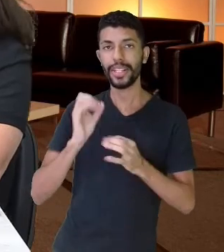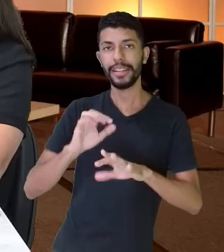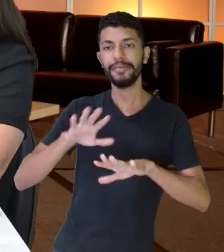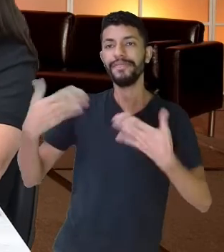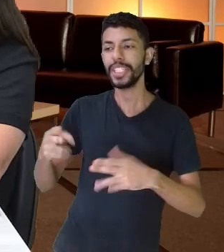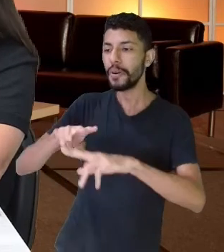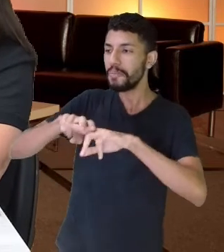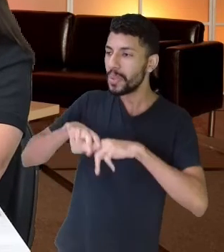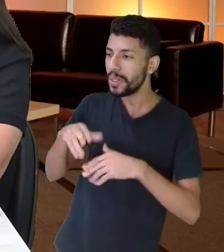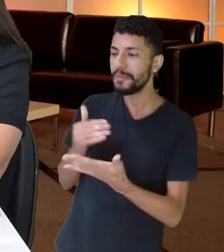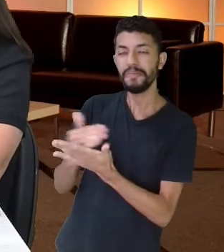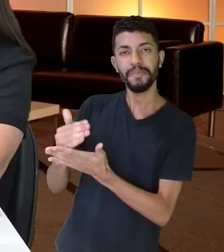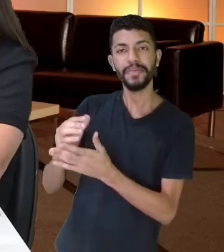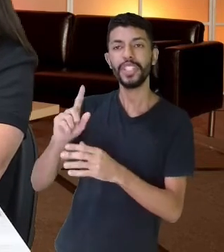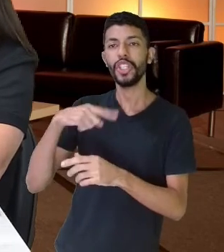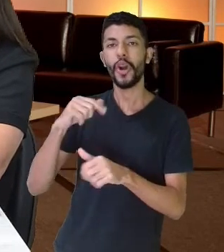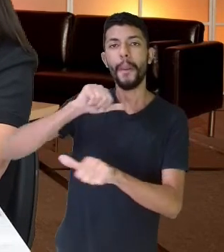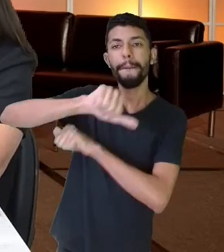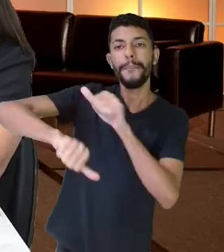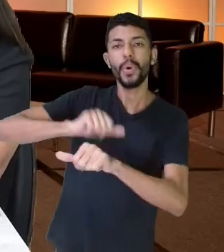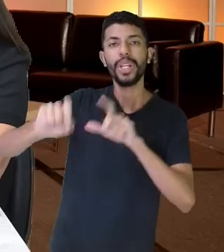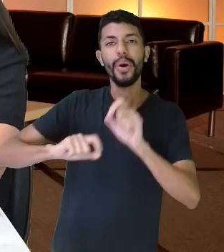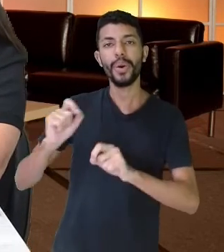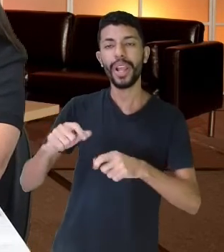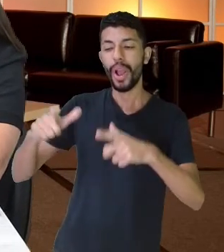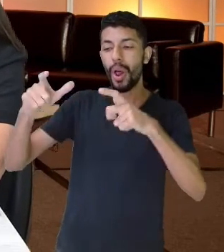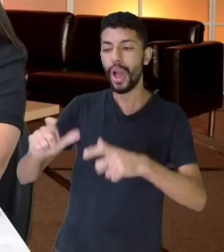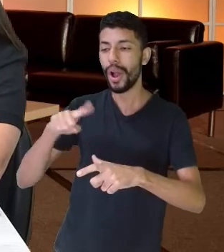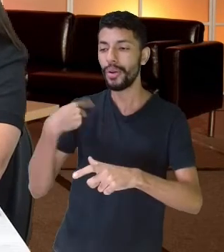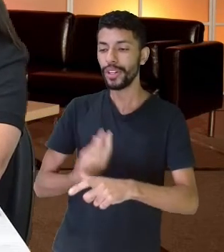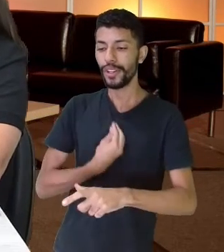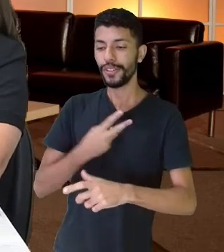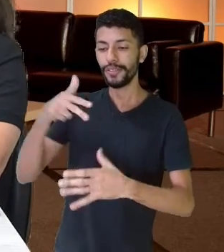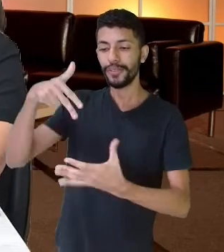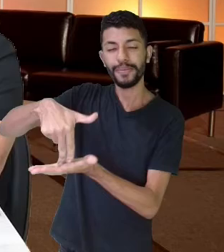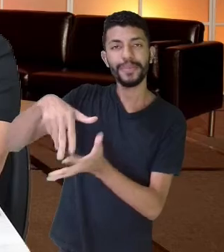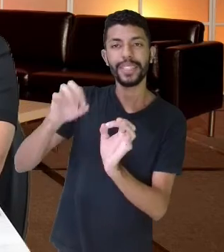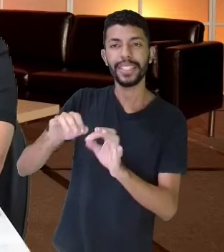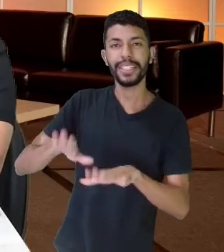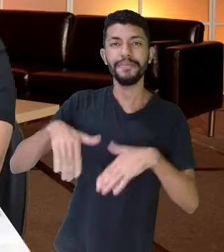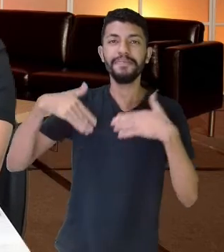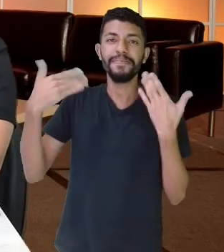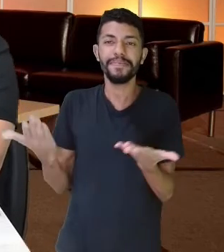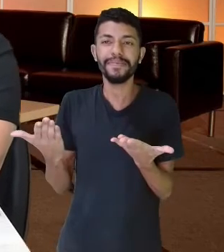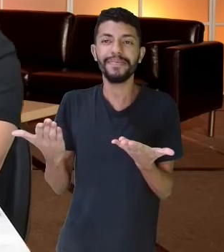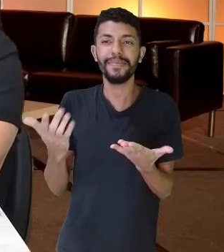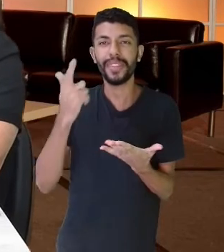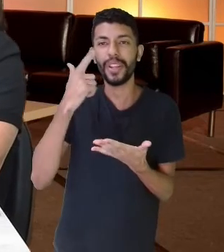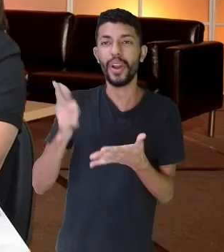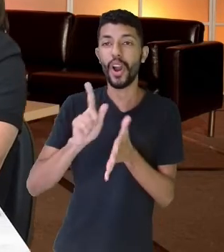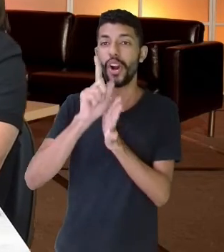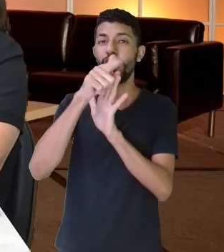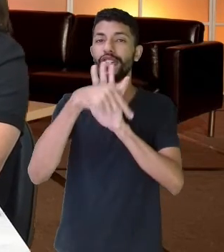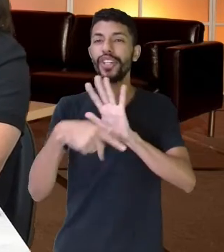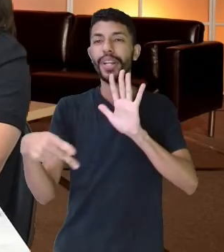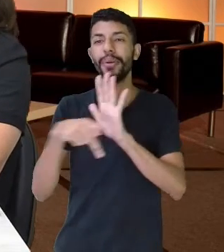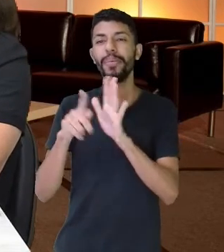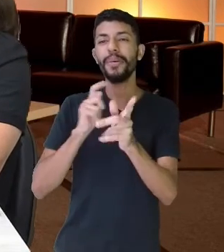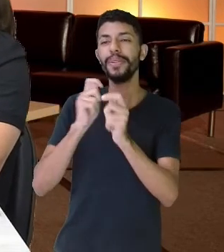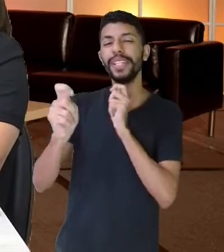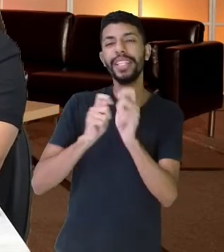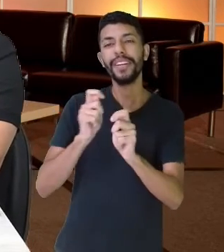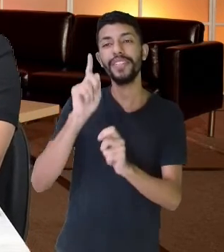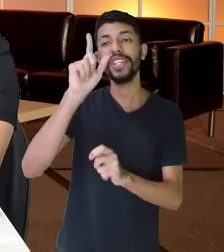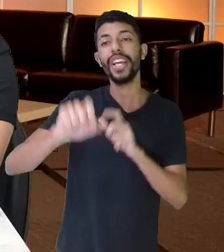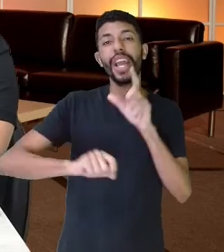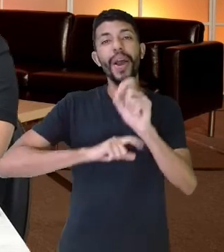início, mudamos o ambiente que estamos inseridos. Então, pessoal, o gênero entrevista